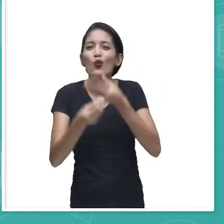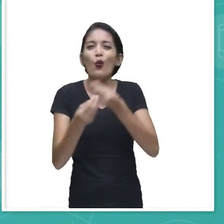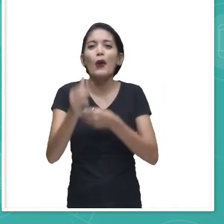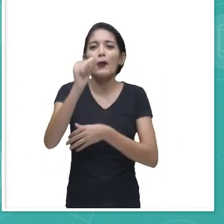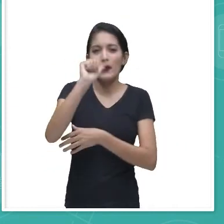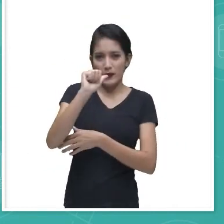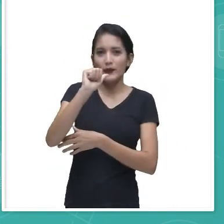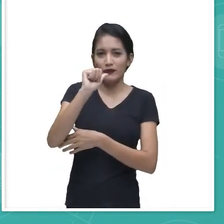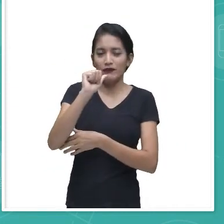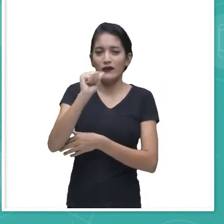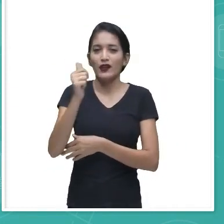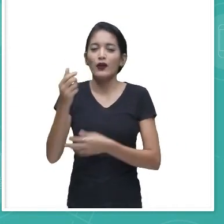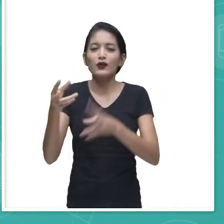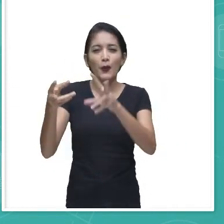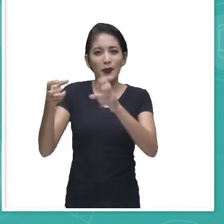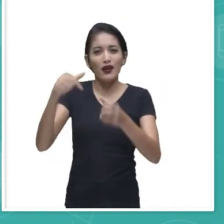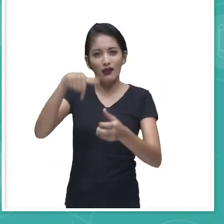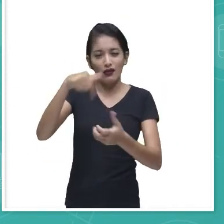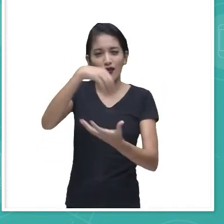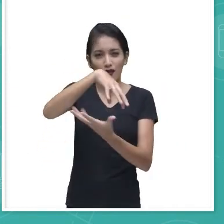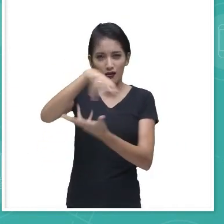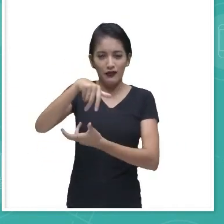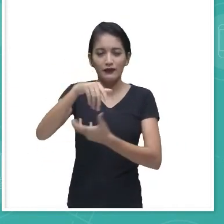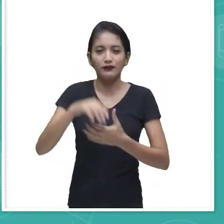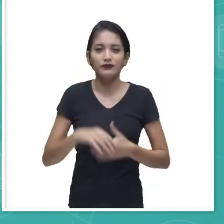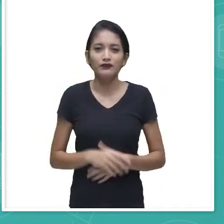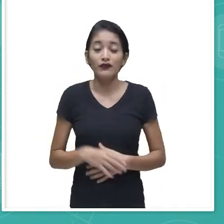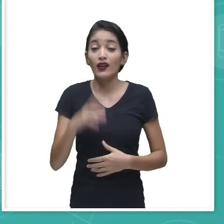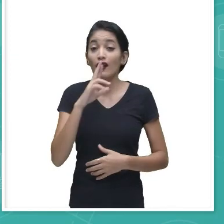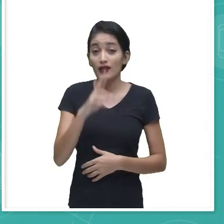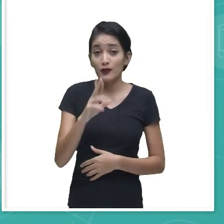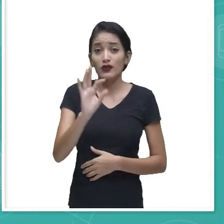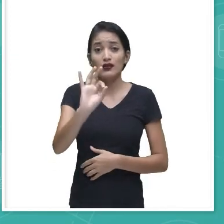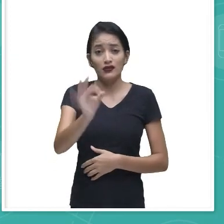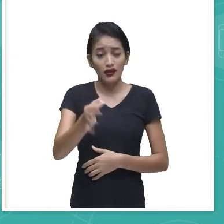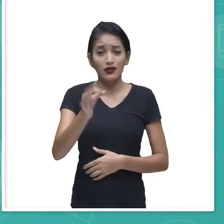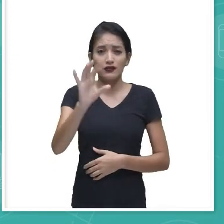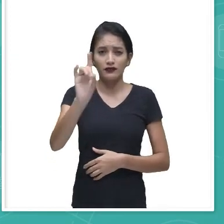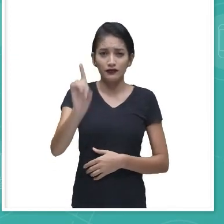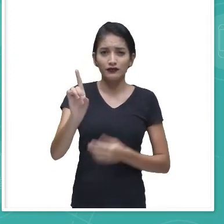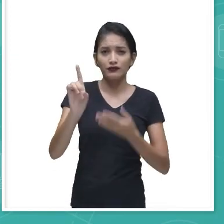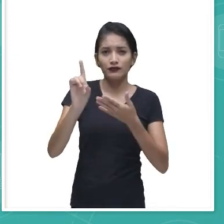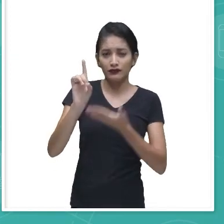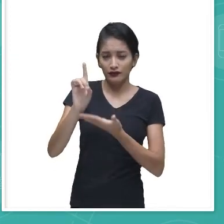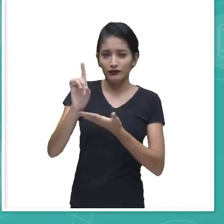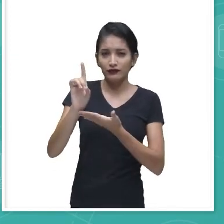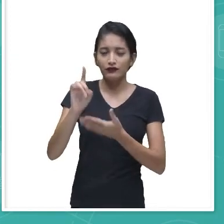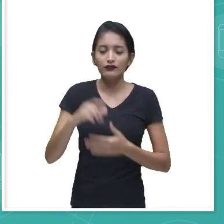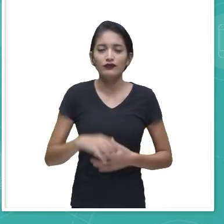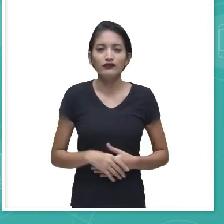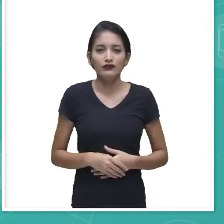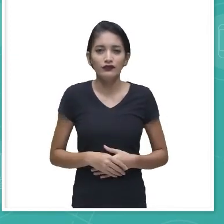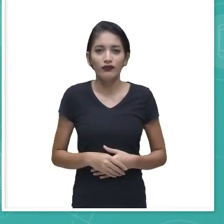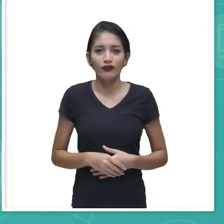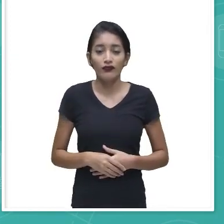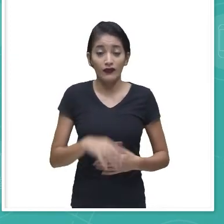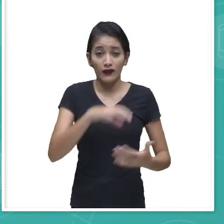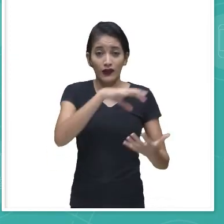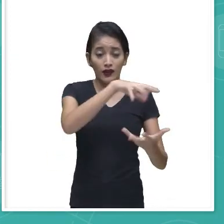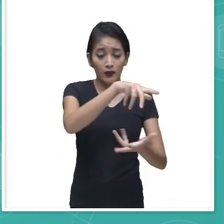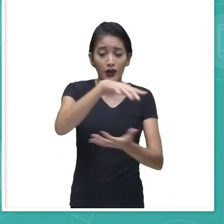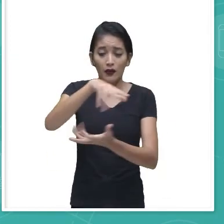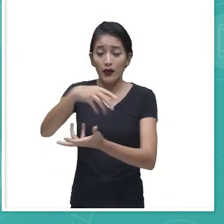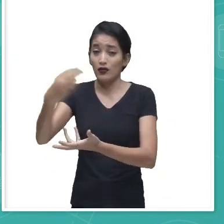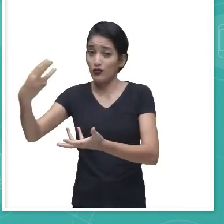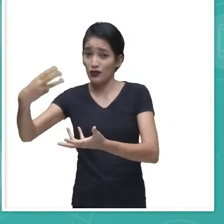vê aqui no nosso planeta que é tão rico, tá? Então a resposta correta é a letra D, né? Então, o planeta Terra é o terceiro